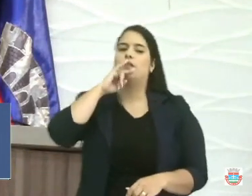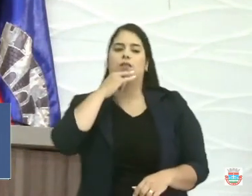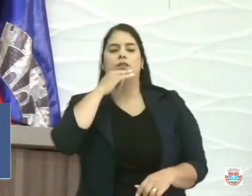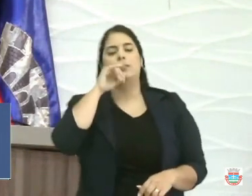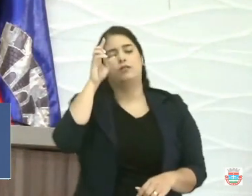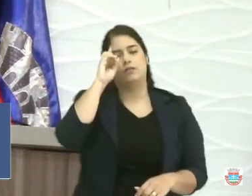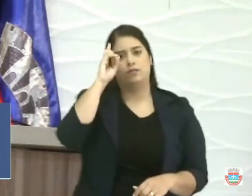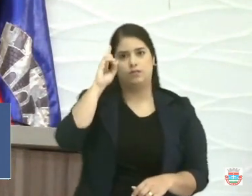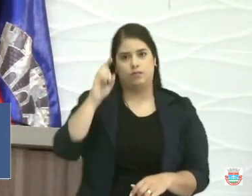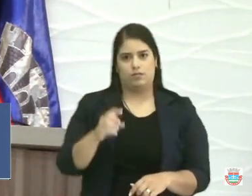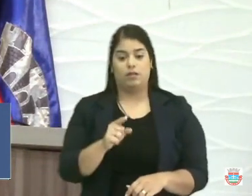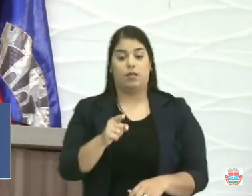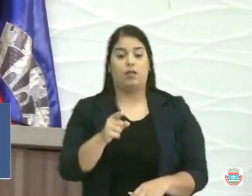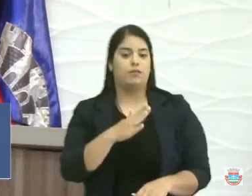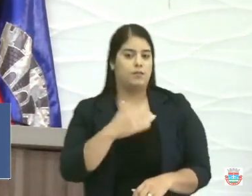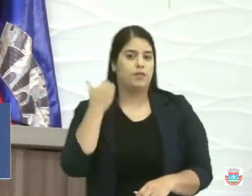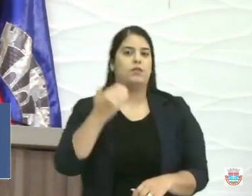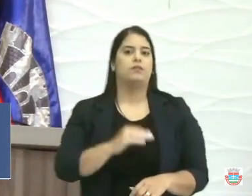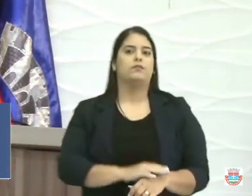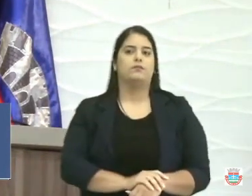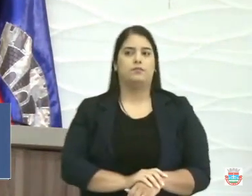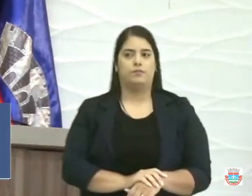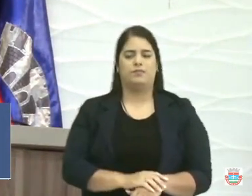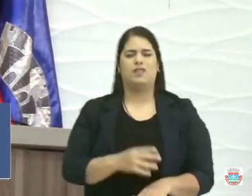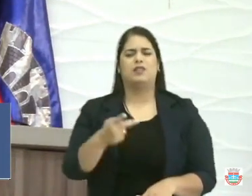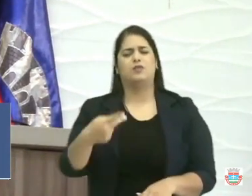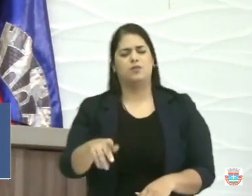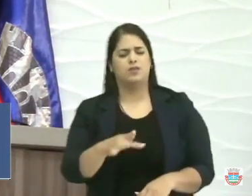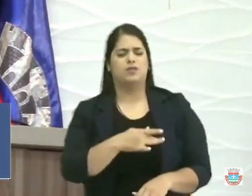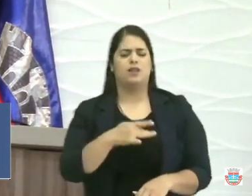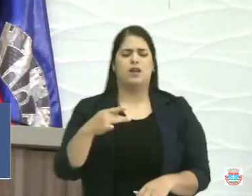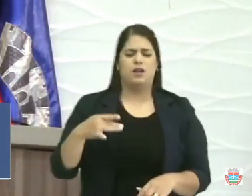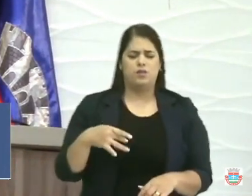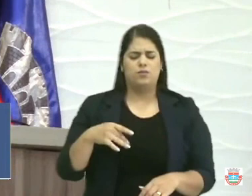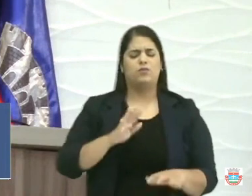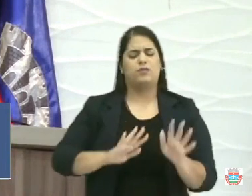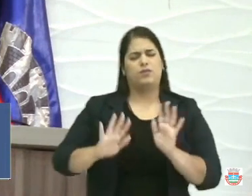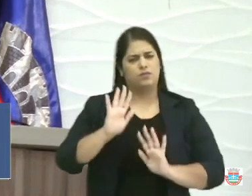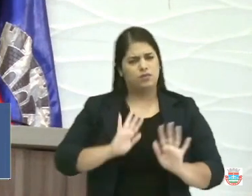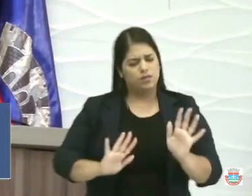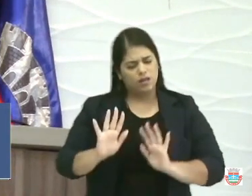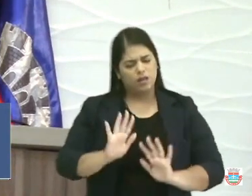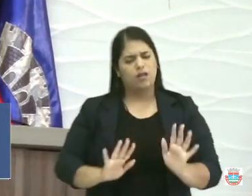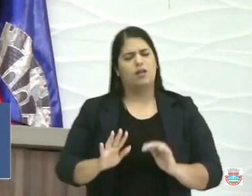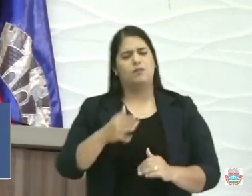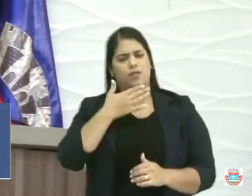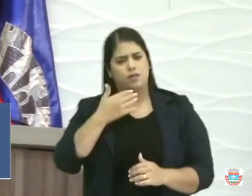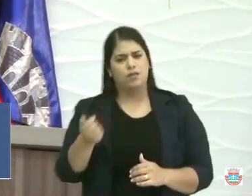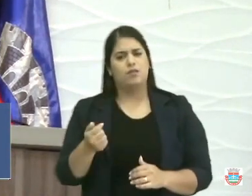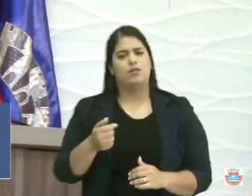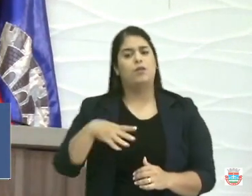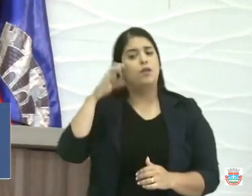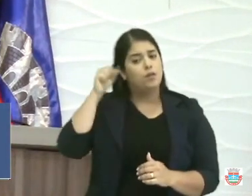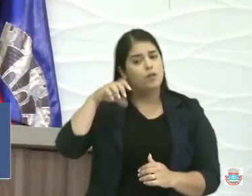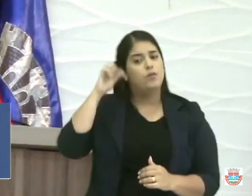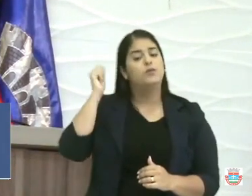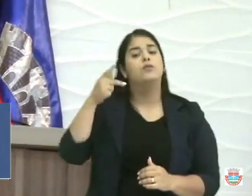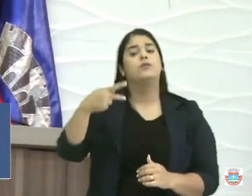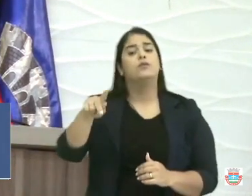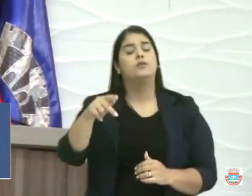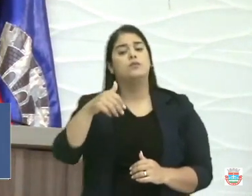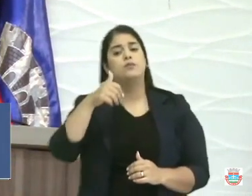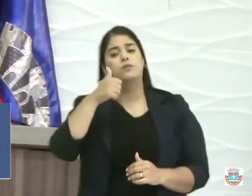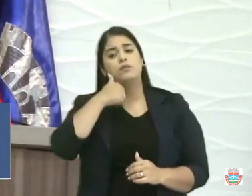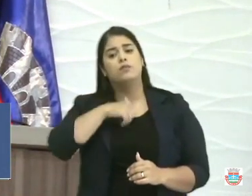homem. Guarde na sua saúde. Escute sua esposa. O senhor é um cabra que é o terceiro mais